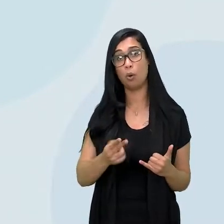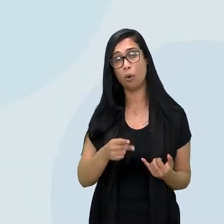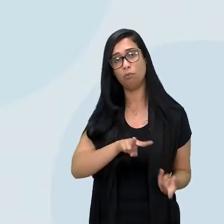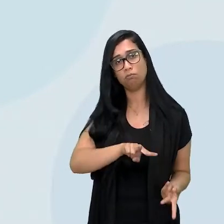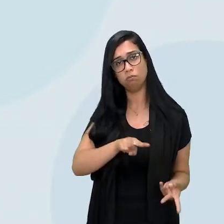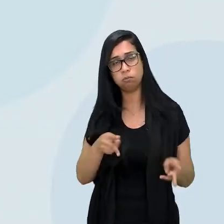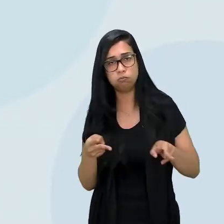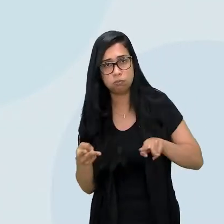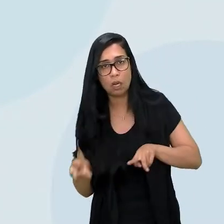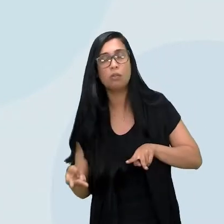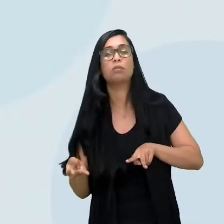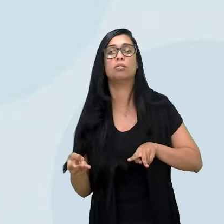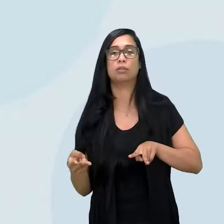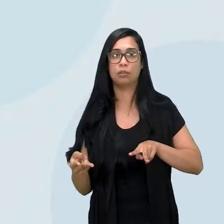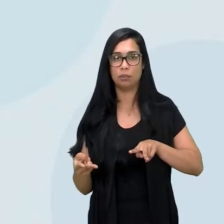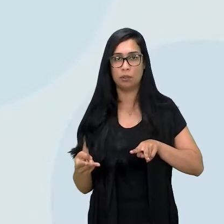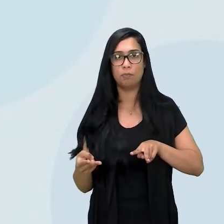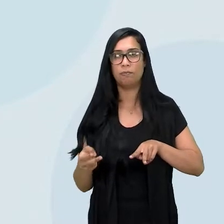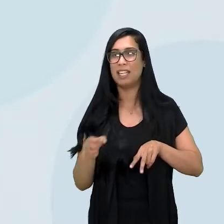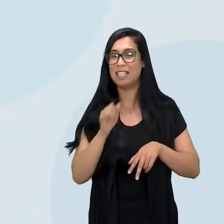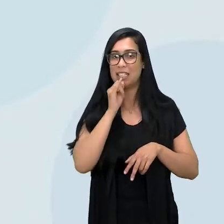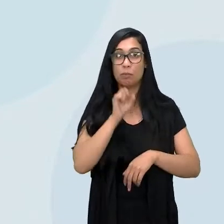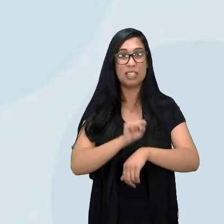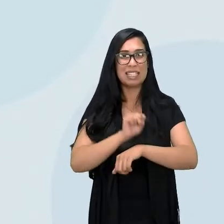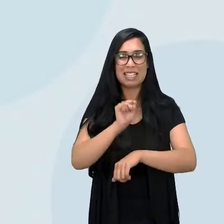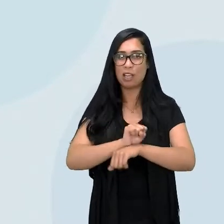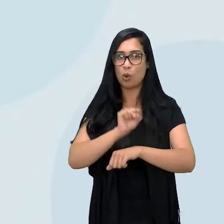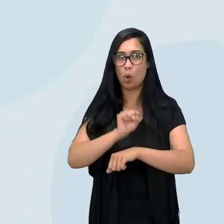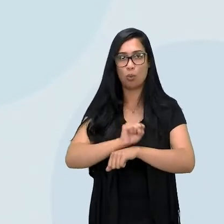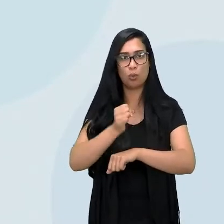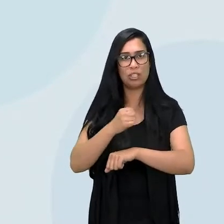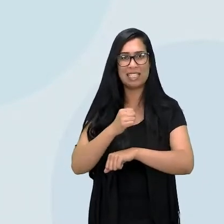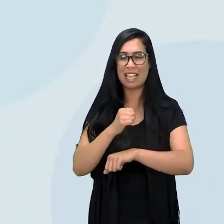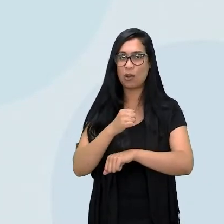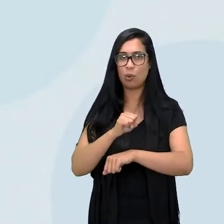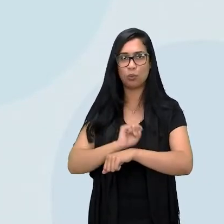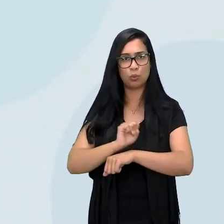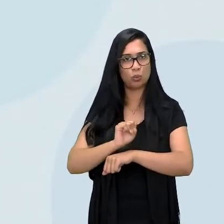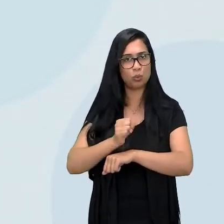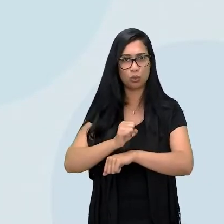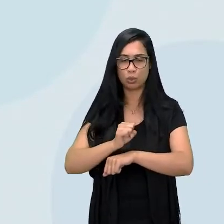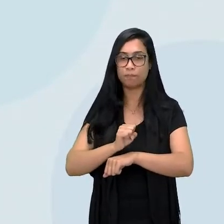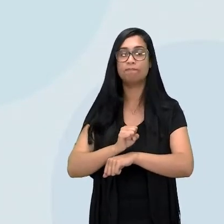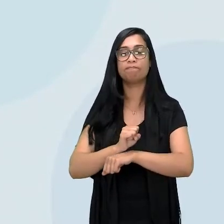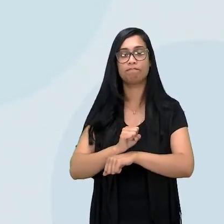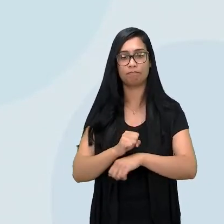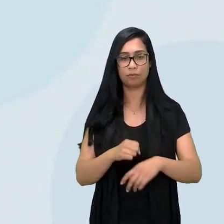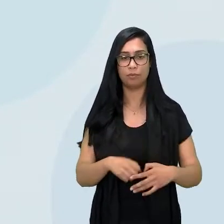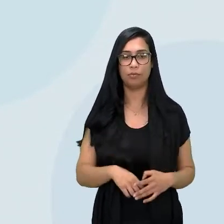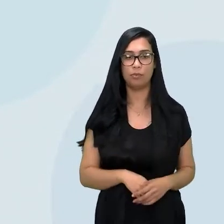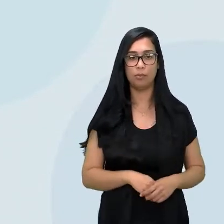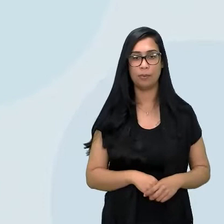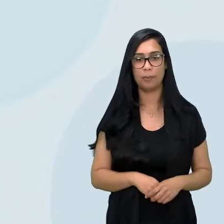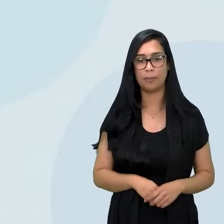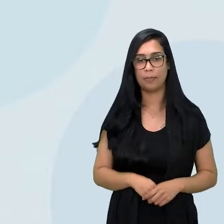unidade de tempo, no caso, segundo. Então, veja que aqui, ó, por ser uma expressão matemática, o tempo aqui, ó, desculpa, aqui é